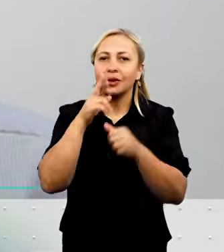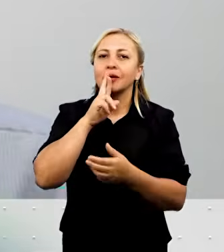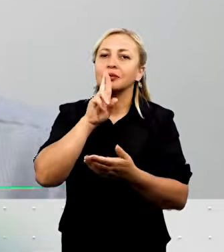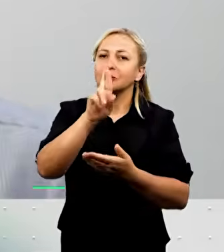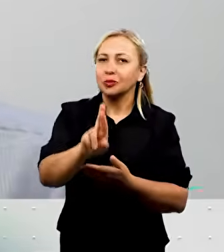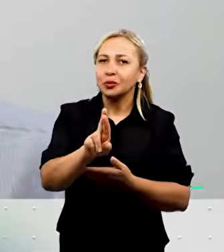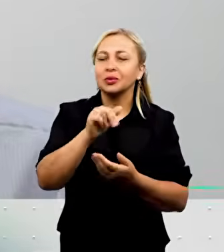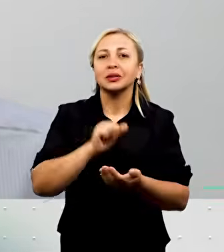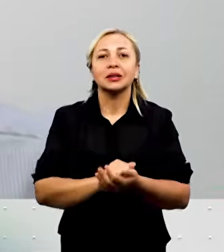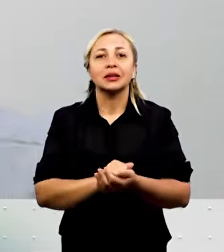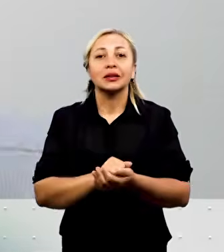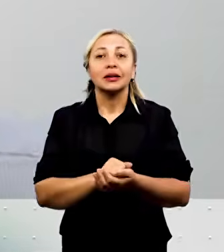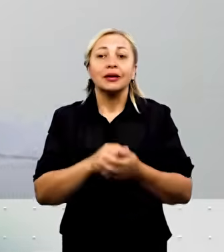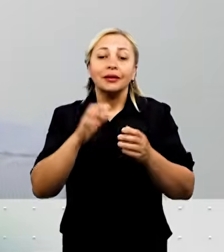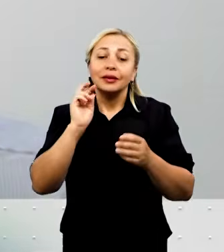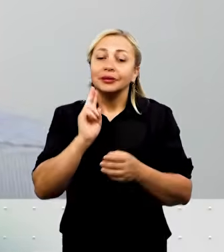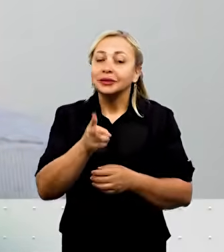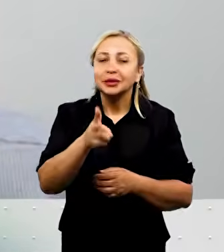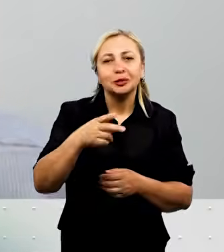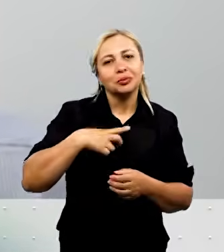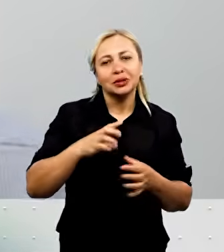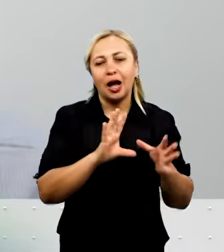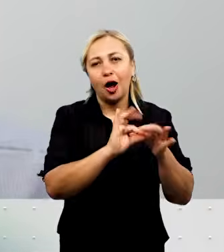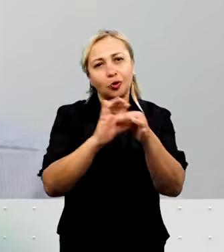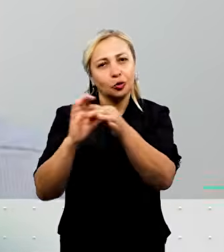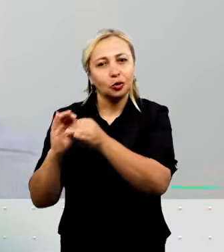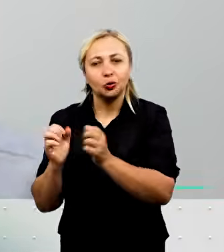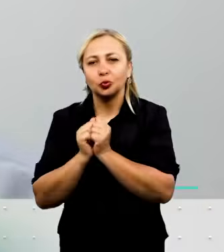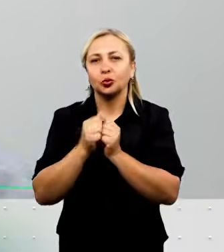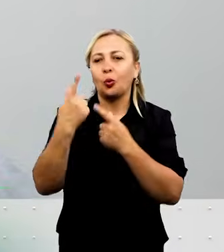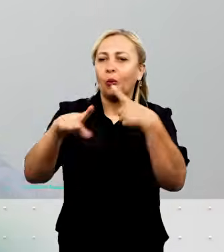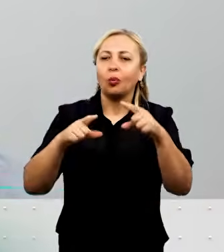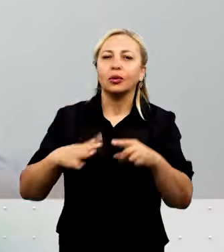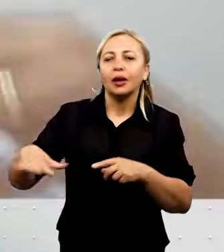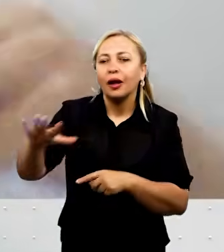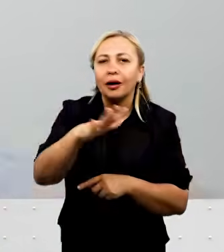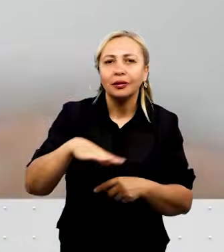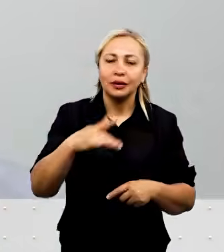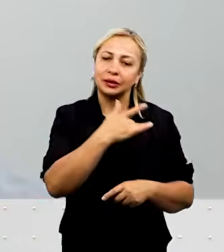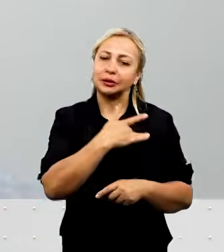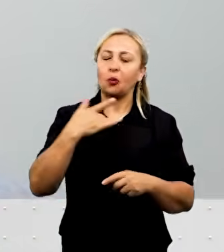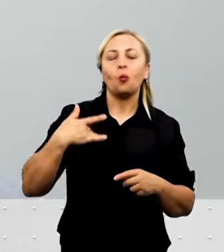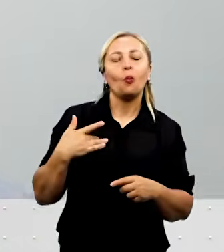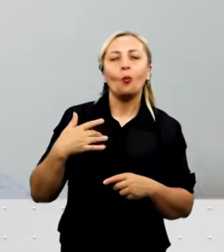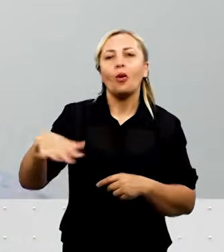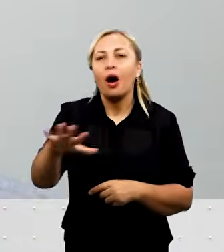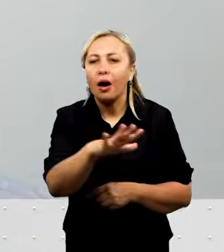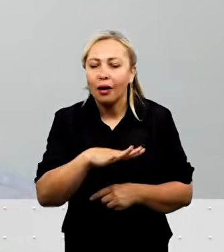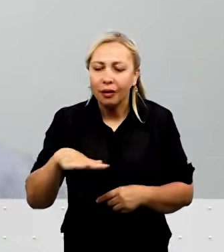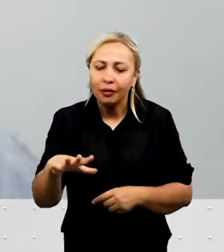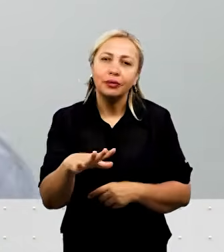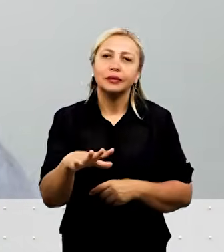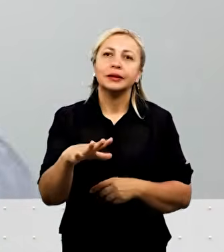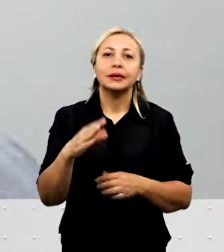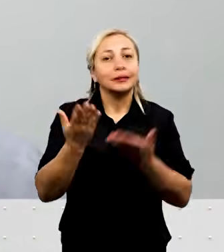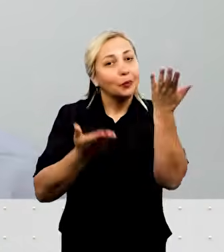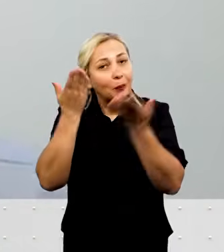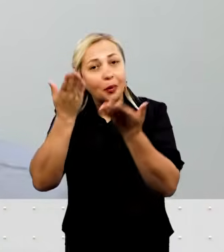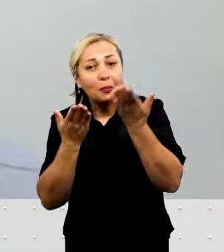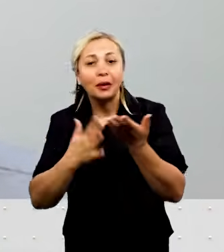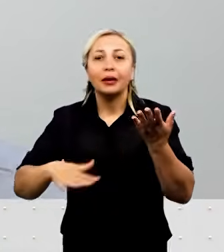poder de desenvolver soluções, e essas soluções sempre estão contextualizadas em outras áreas, né? A área da saúde, a